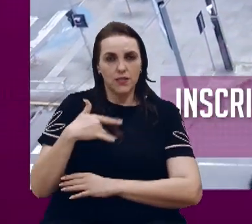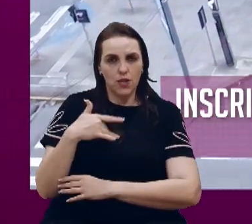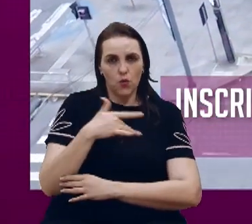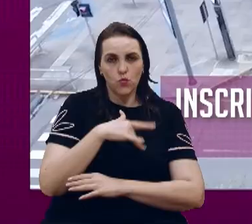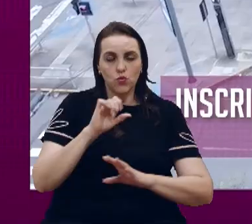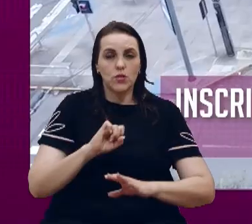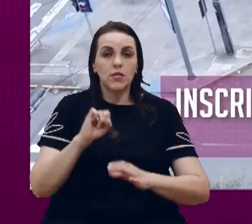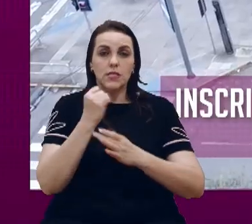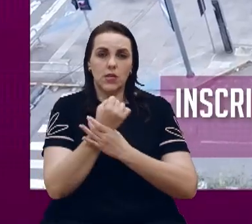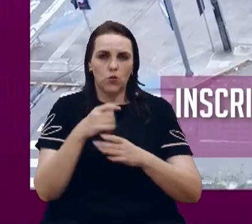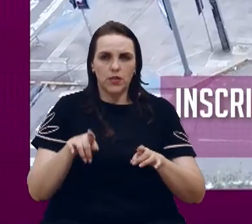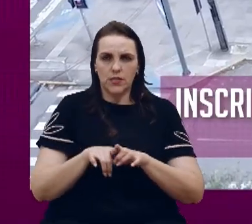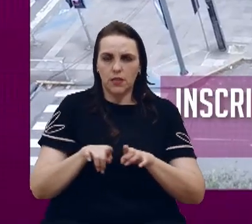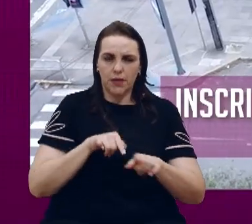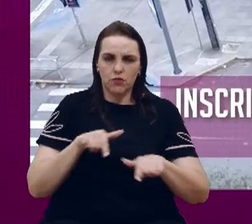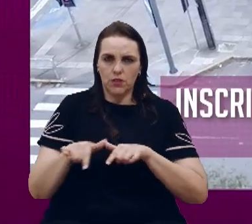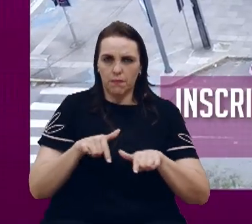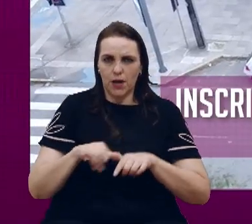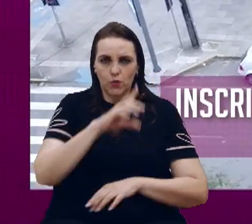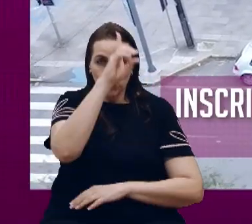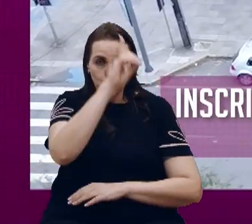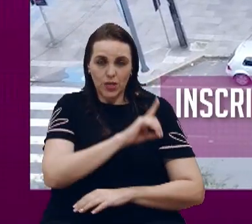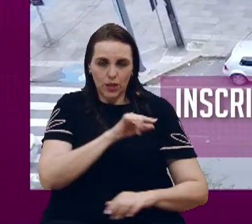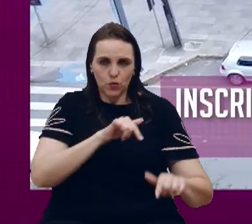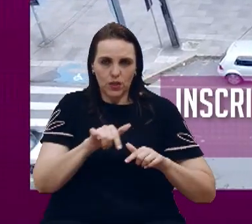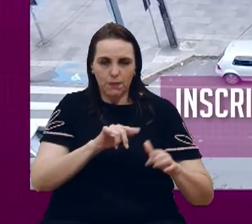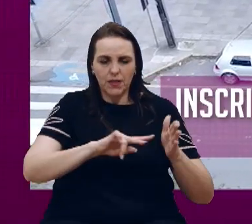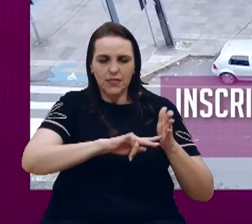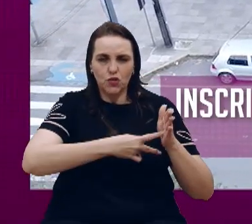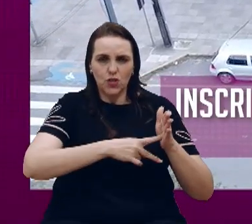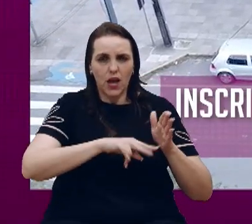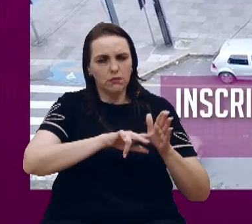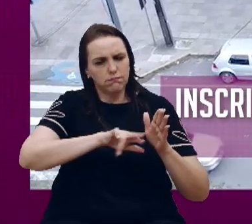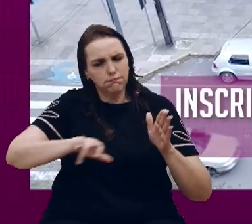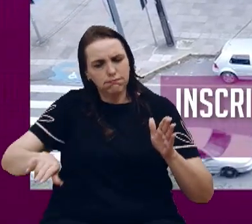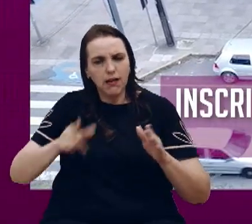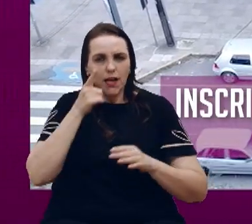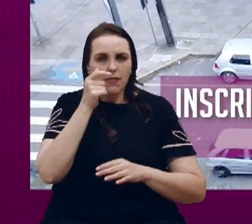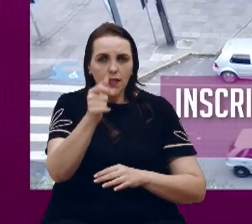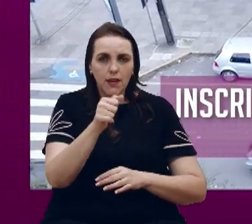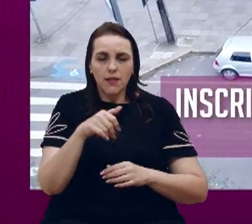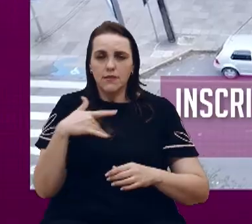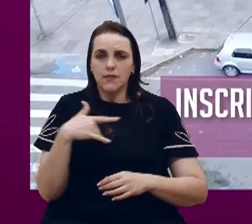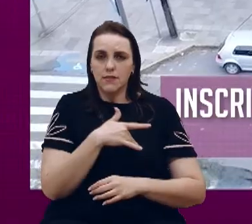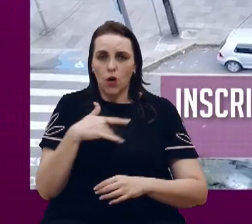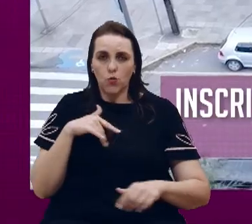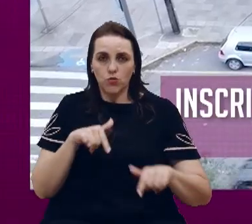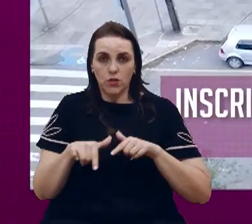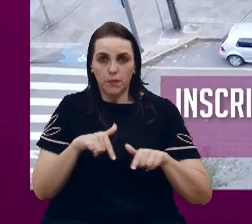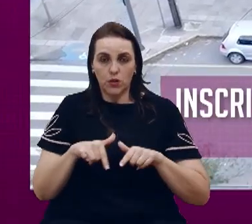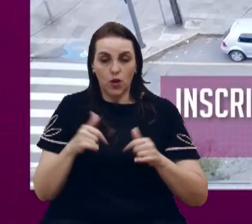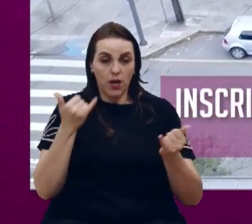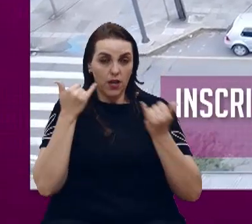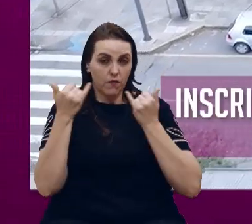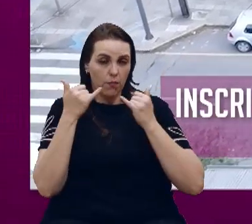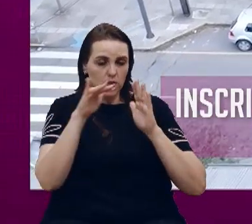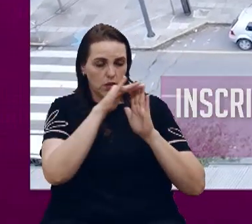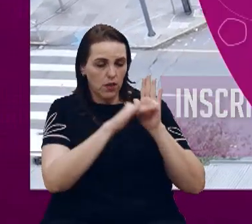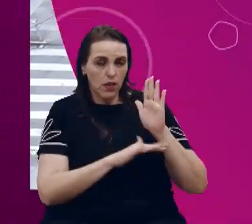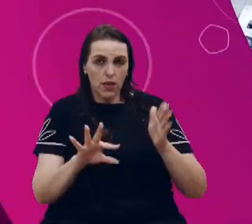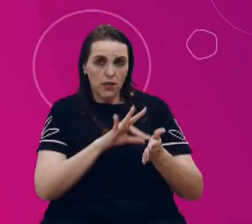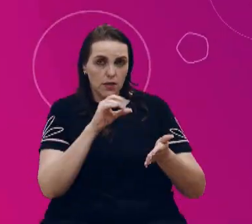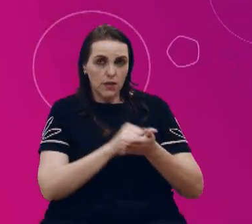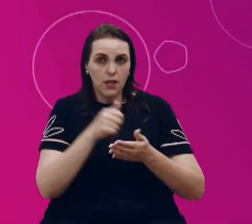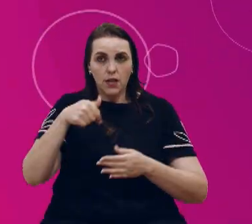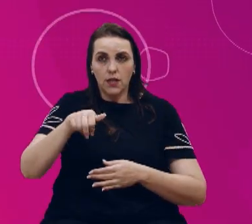segurança ocupacional e do direito do trabalho, sindicatos e demais interessados na saúde do trabalhador. Mais informações sobre o cronograma e inscrição no QR